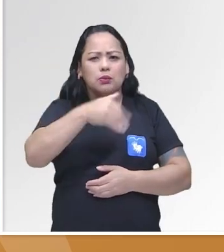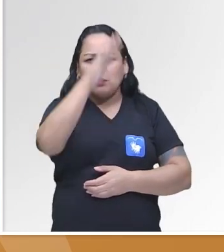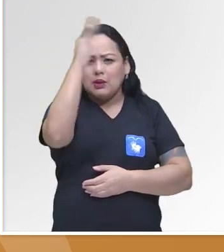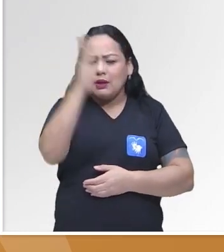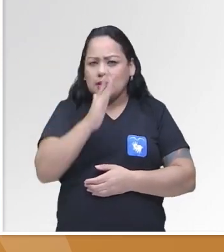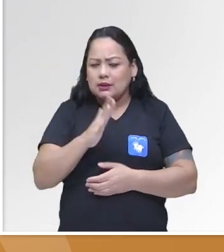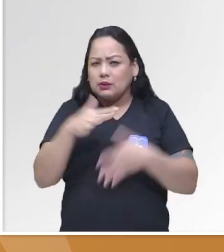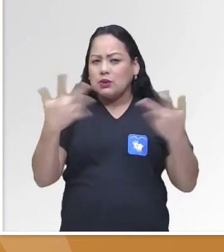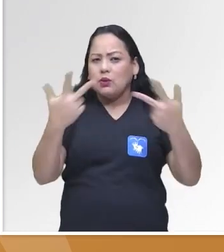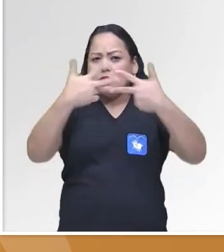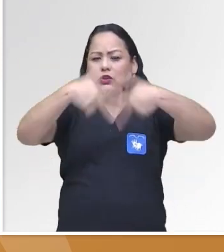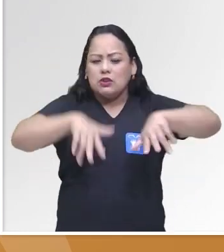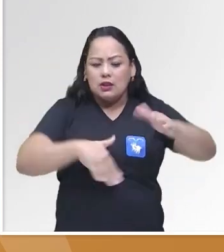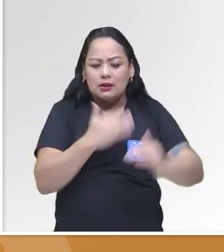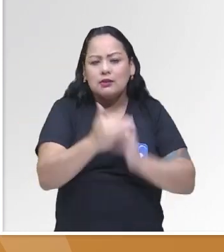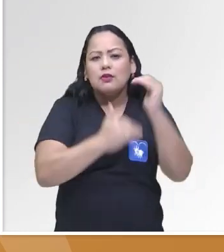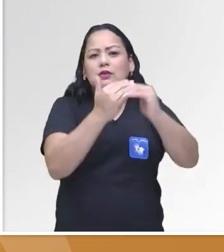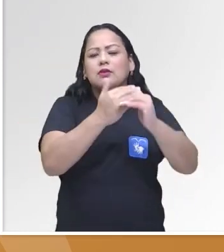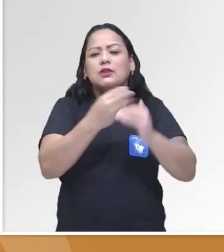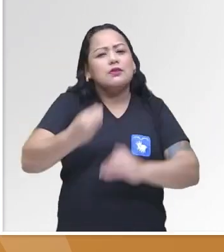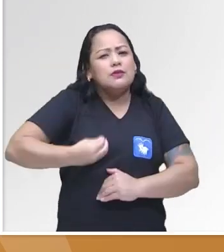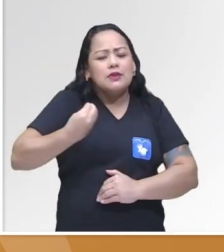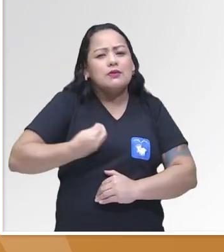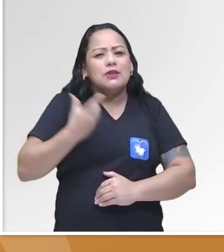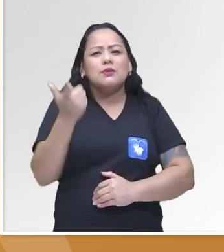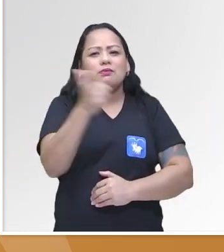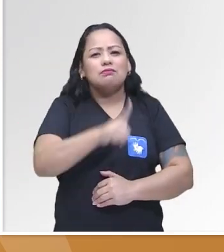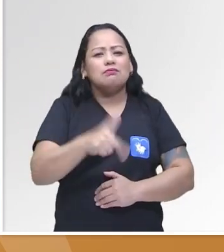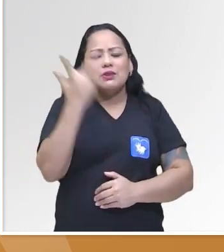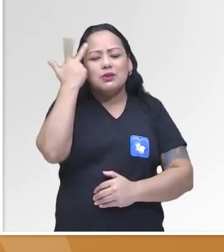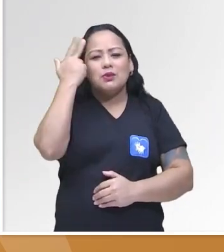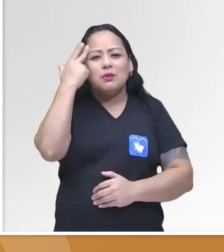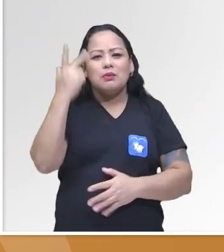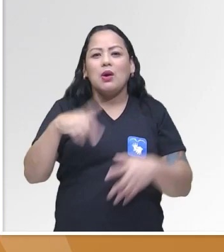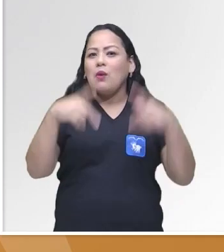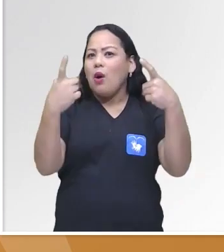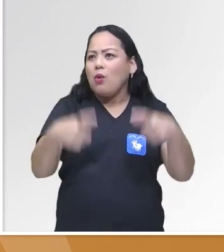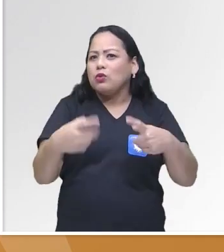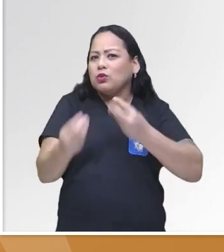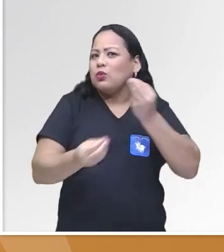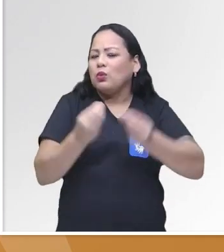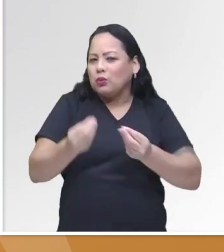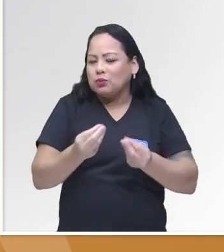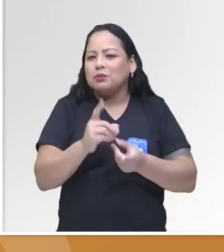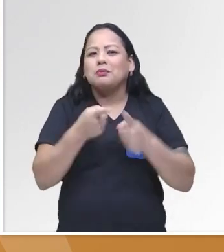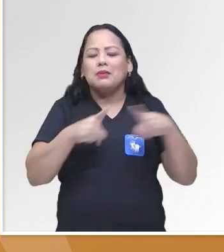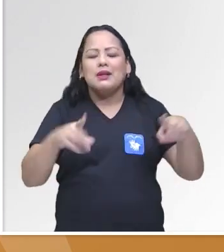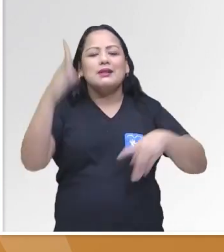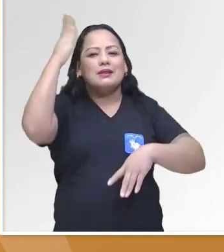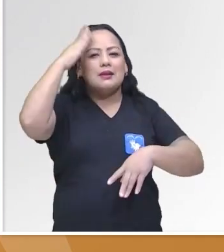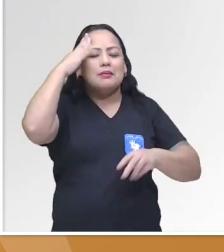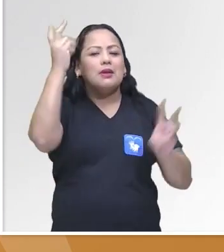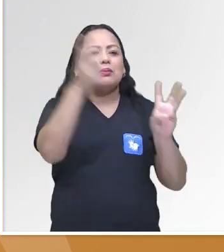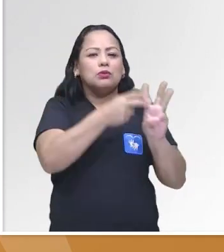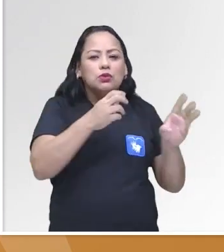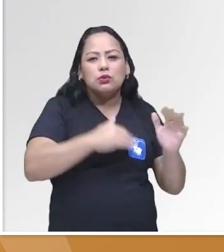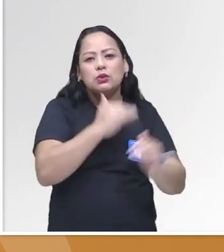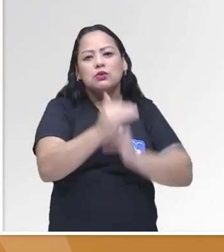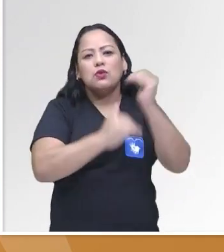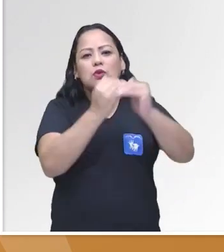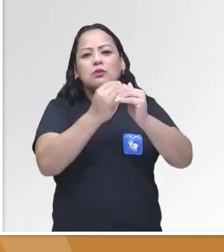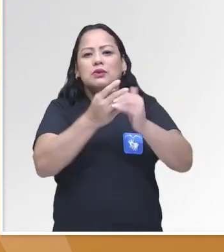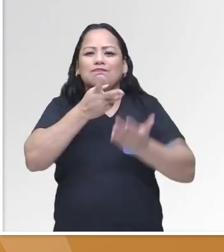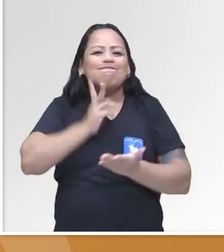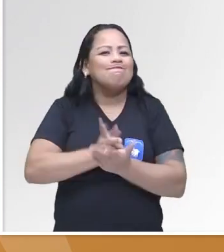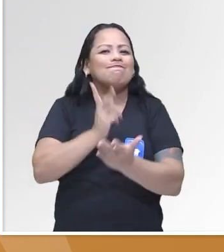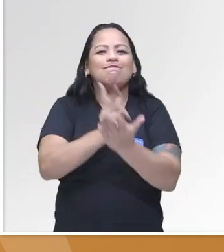desenvolvido constantemente. Nós não sabemos aonde eles iriam chegar, mas nós sabemos que o desenvolvimento seria